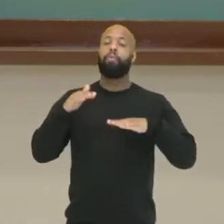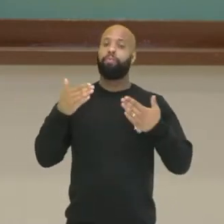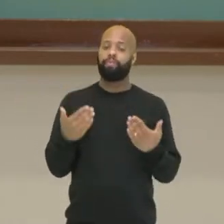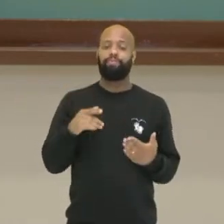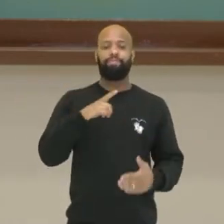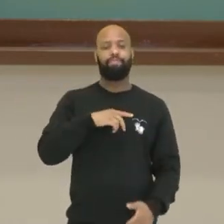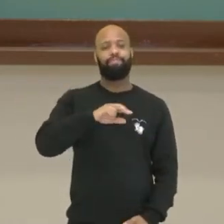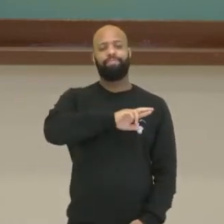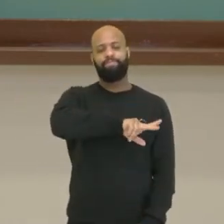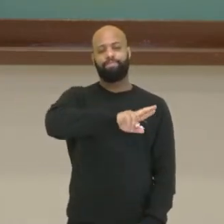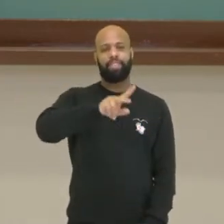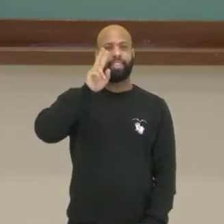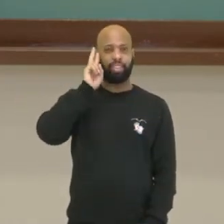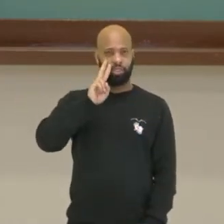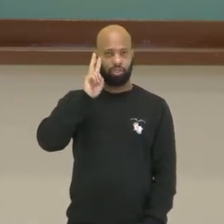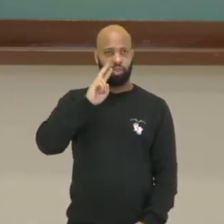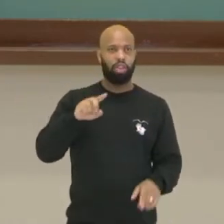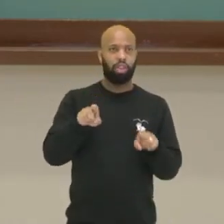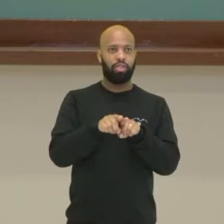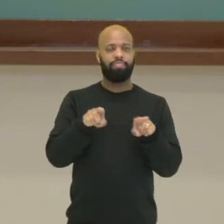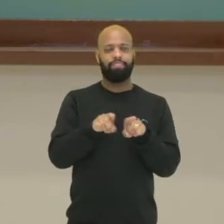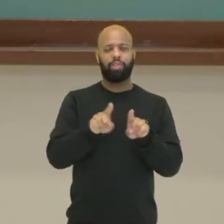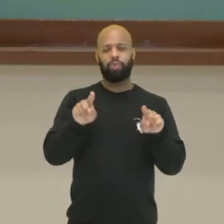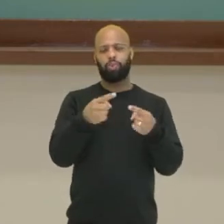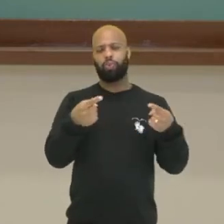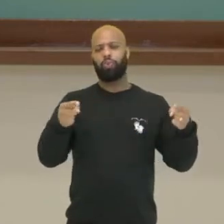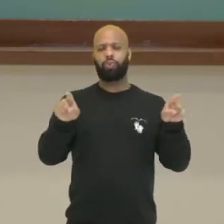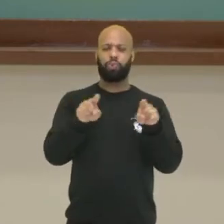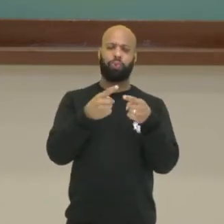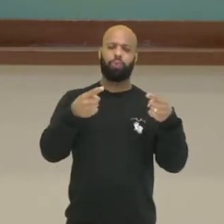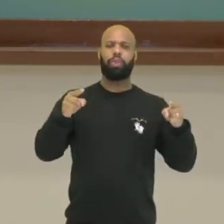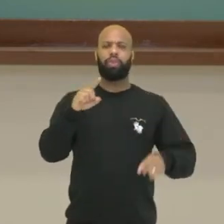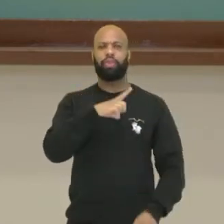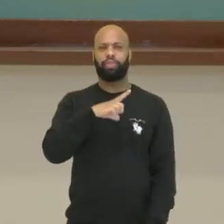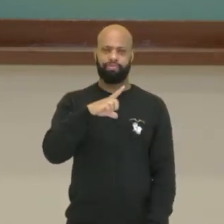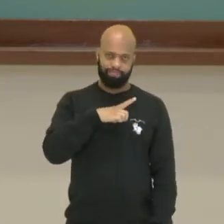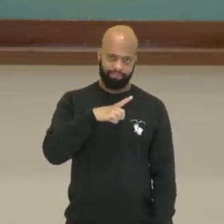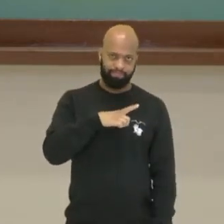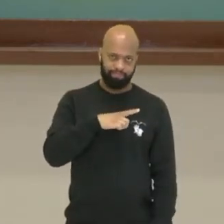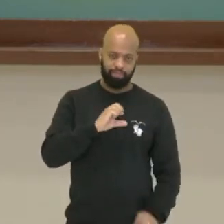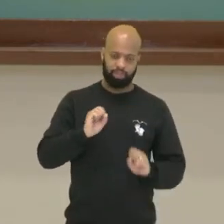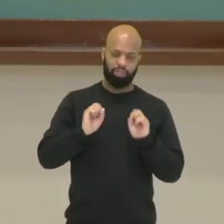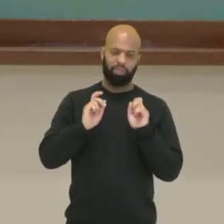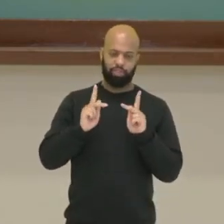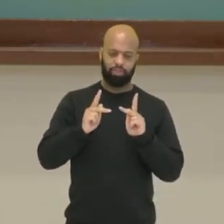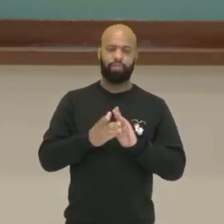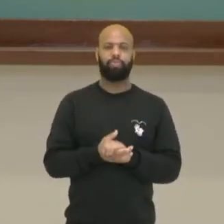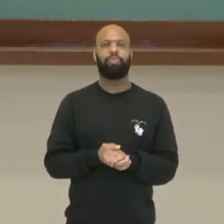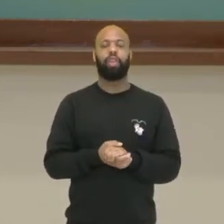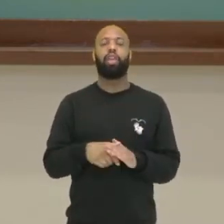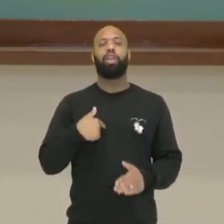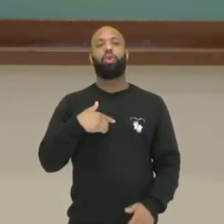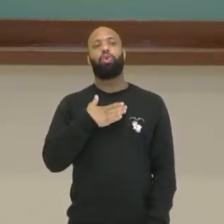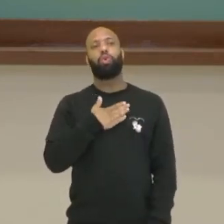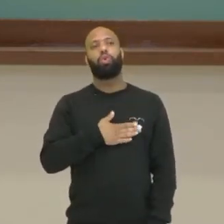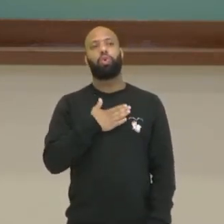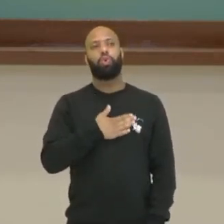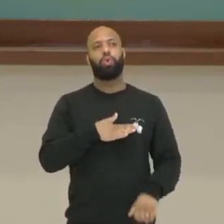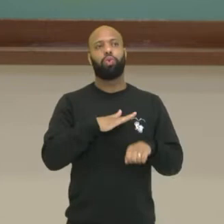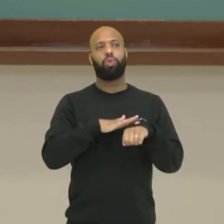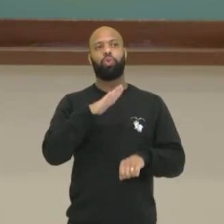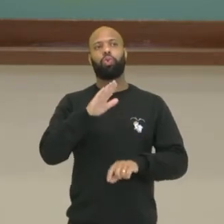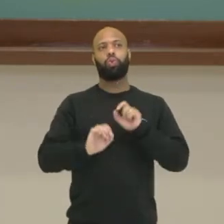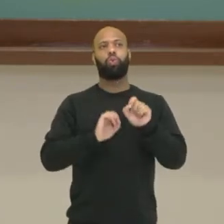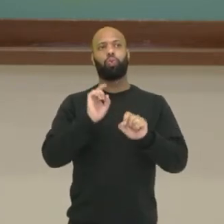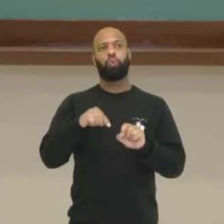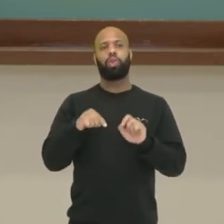muitas histórias e muitas trilhas sonoras para você se deleitar. A minha preferida é a trilha sonora